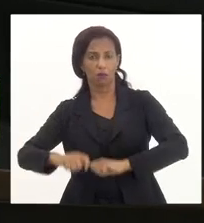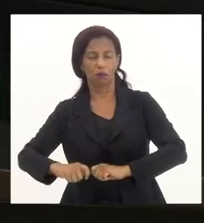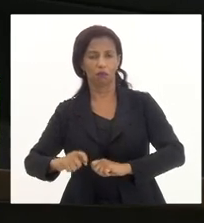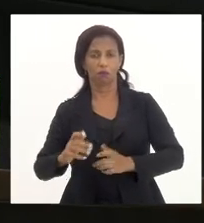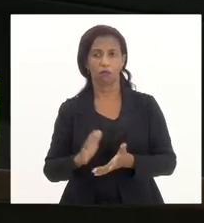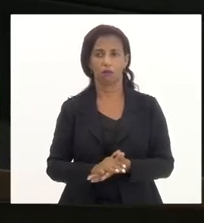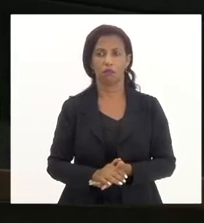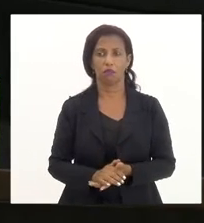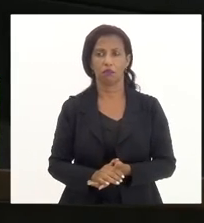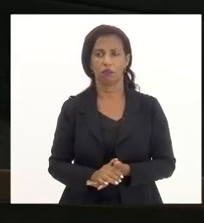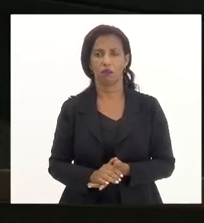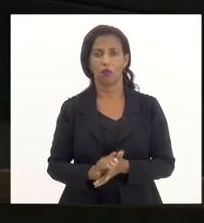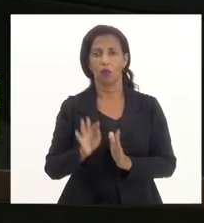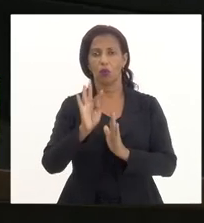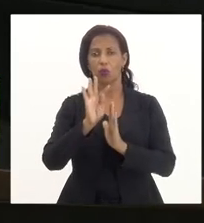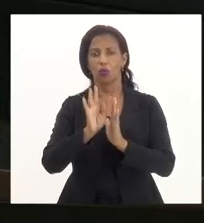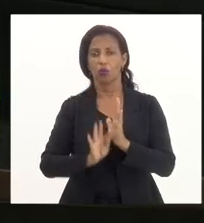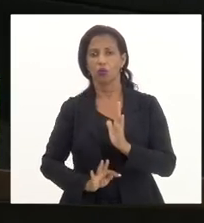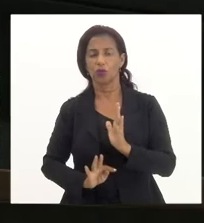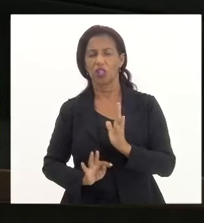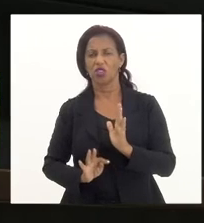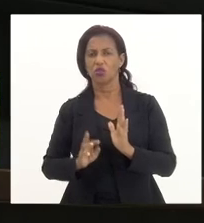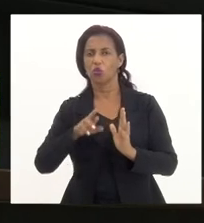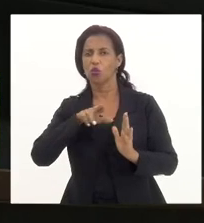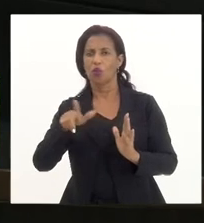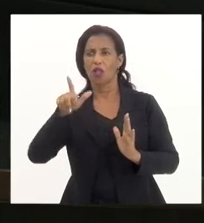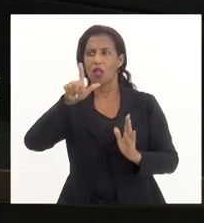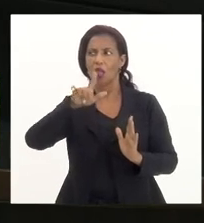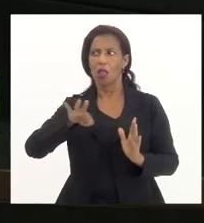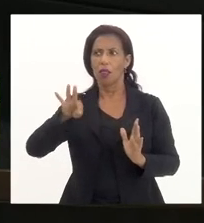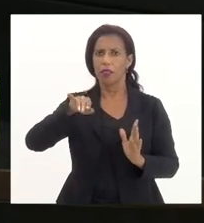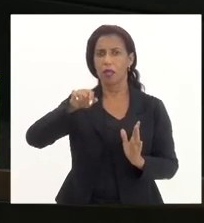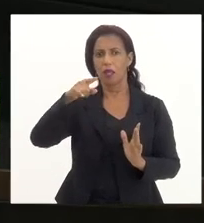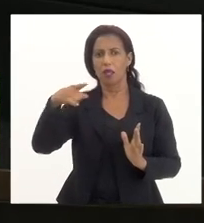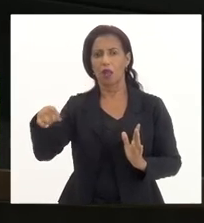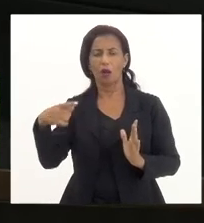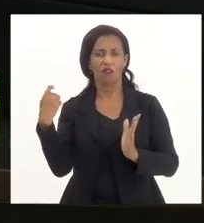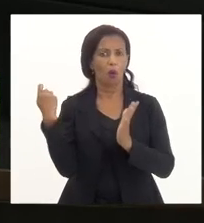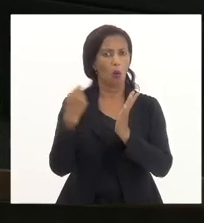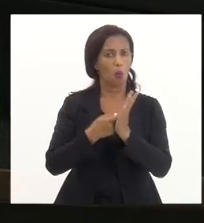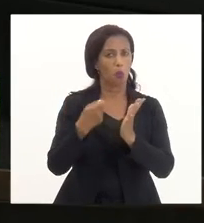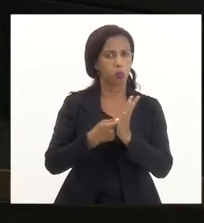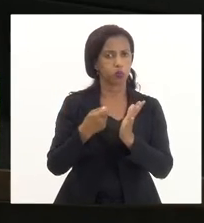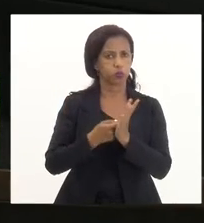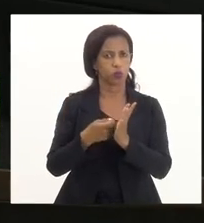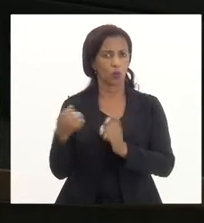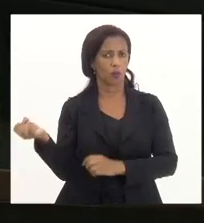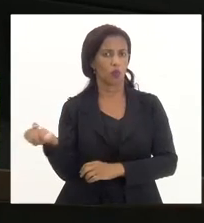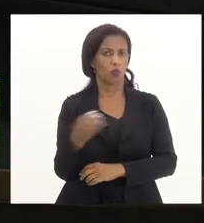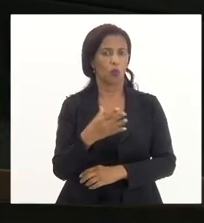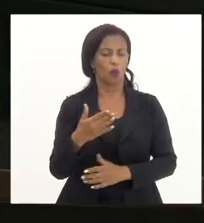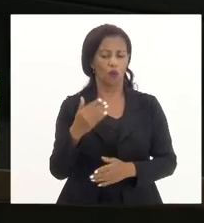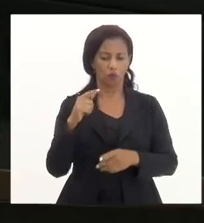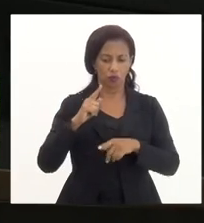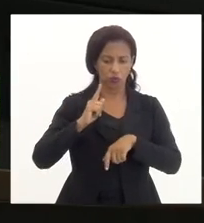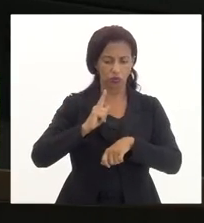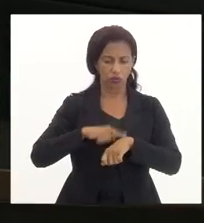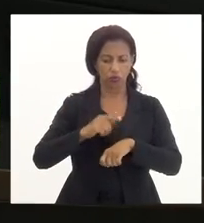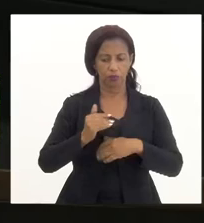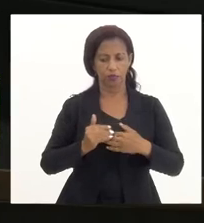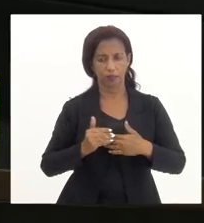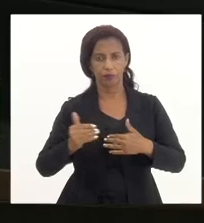uma como texto não é literal não está escrito de que tem que ser para Os Atuais a partir de agora